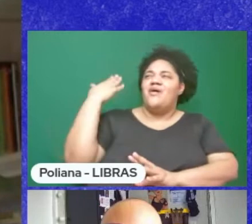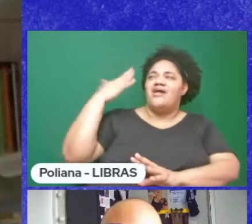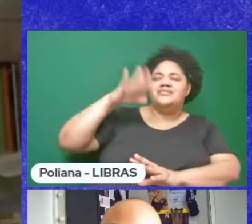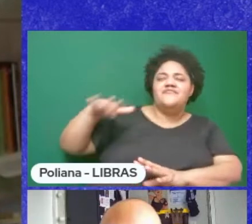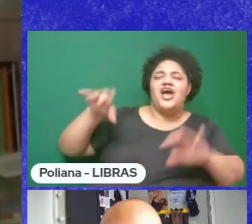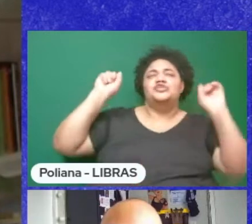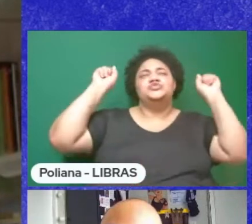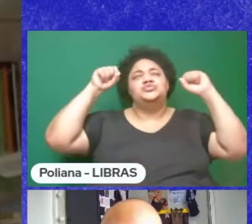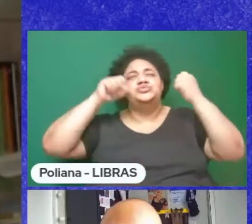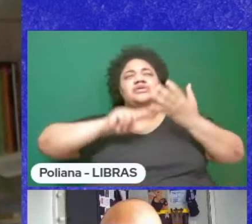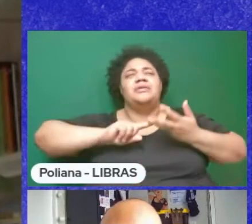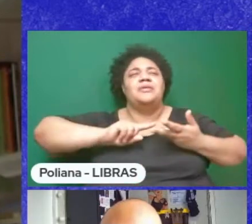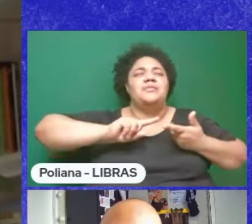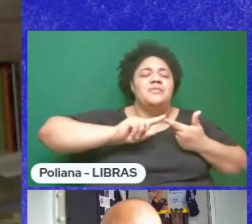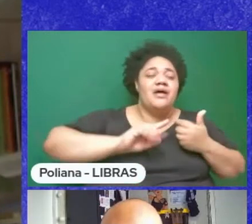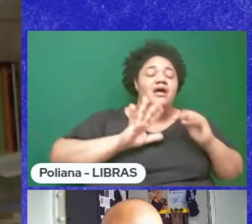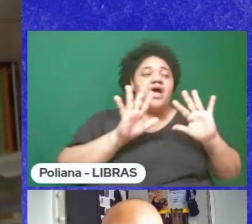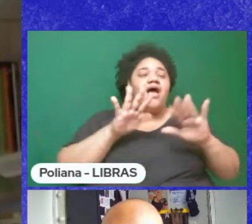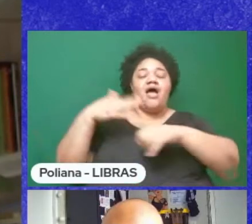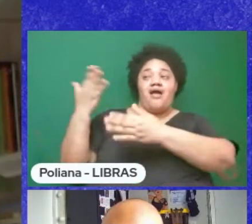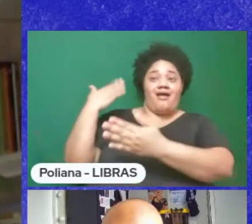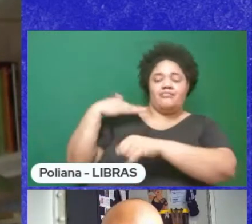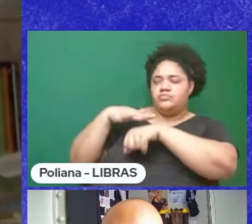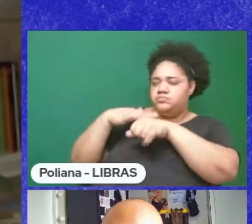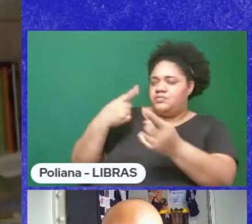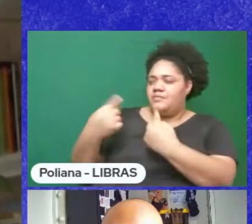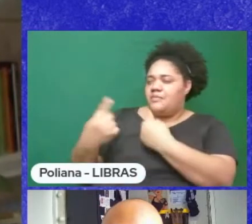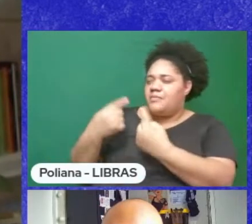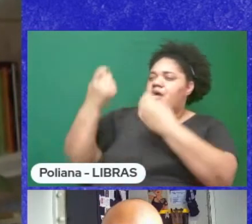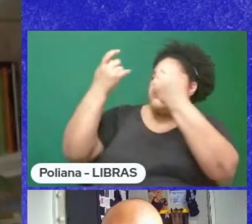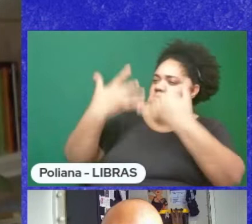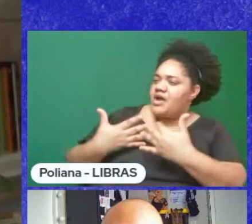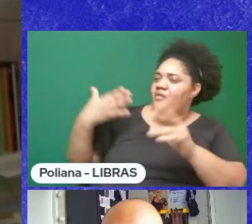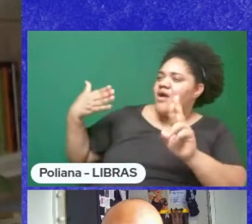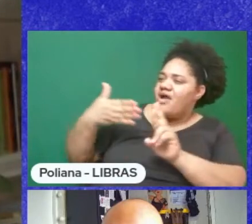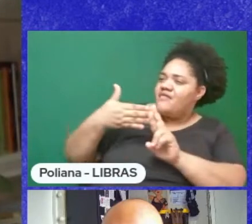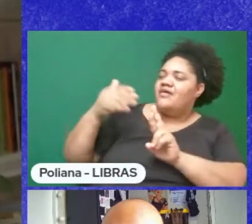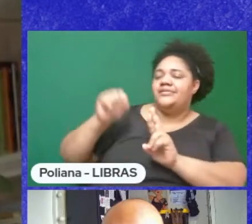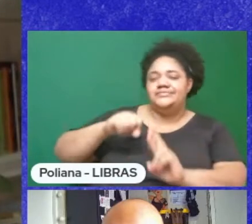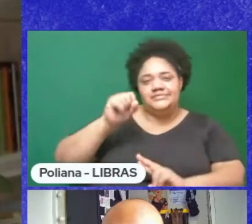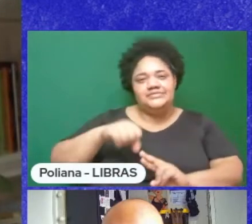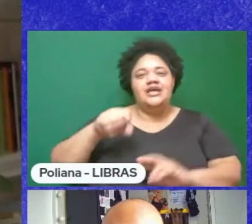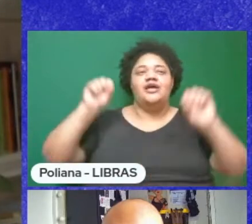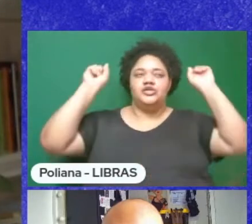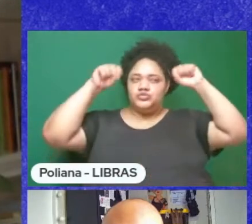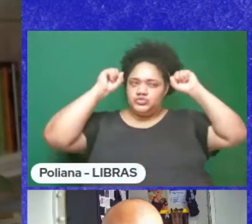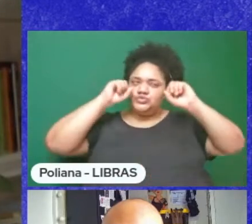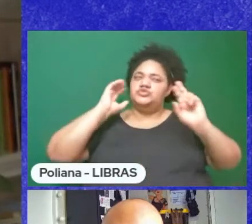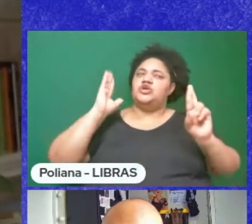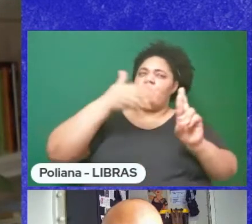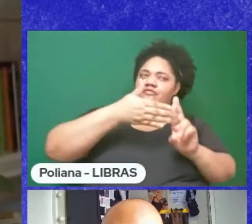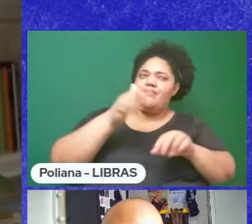a gente começou a conversar, eu lembro na época, e você me falou dessas referências que sim, a Xuxa era uma referência, esses filmes,